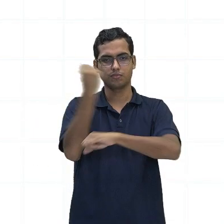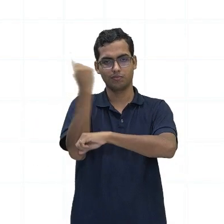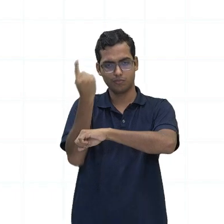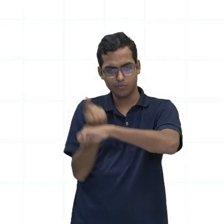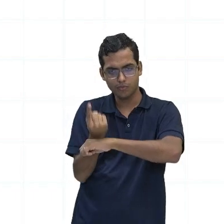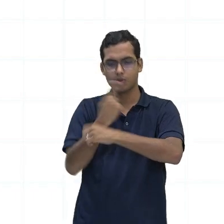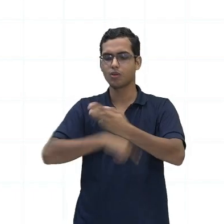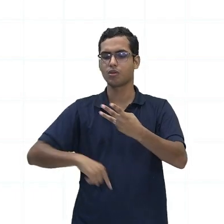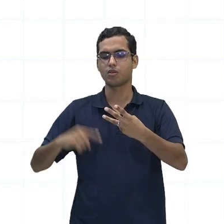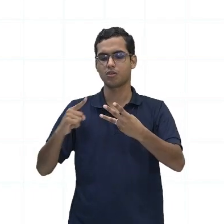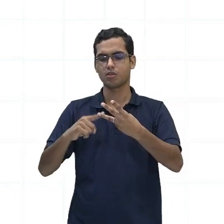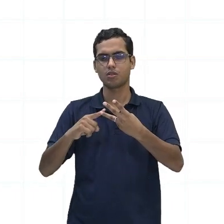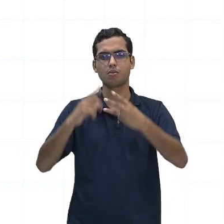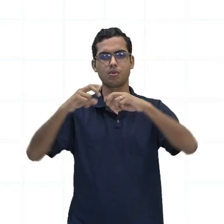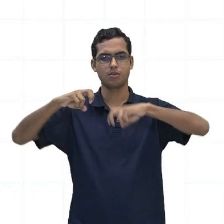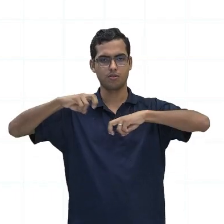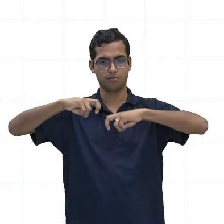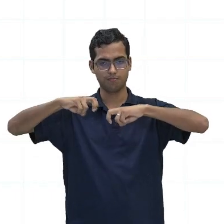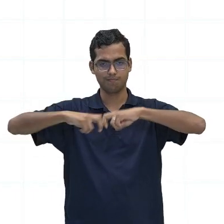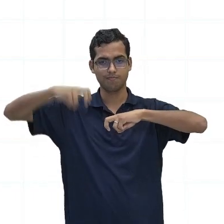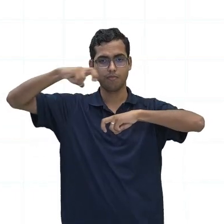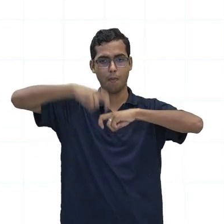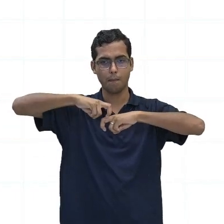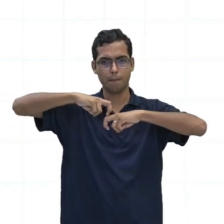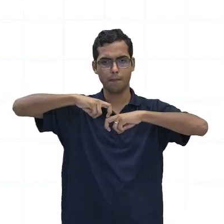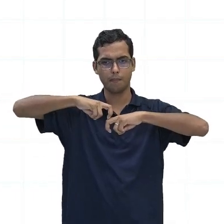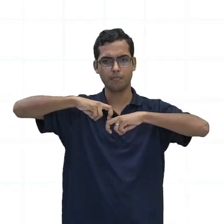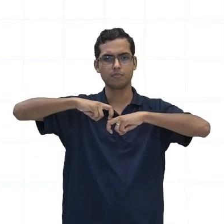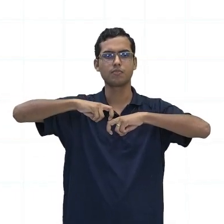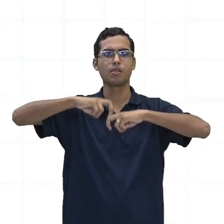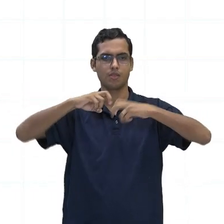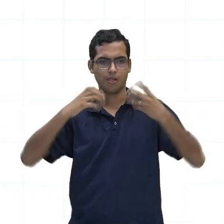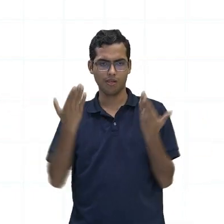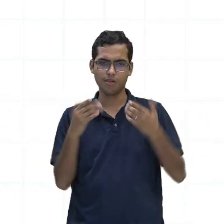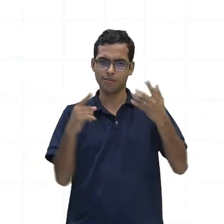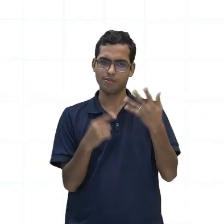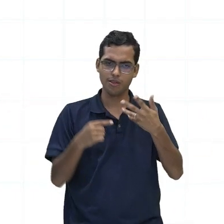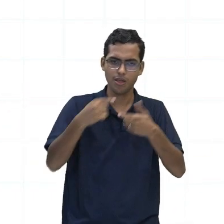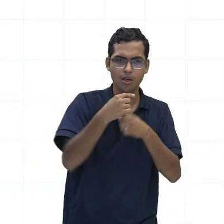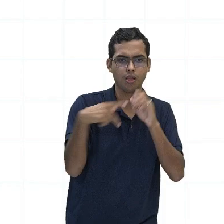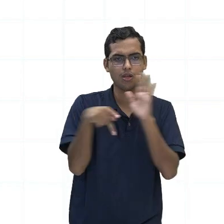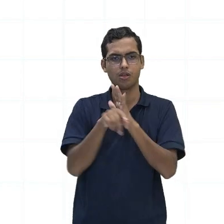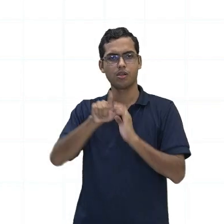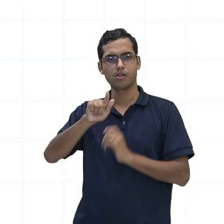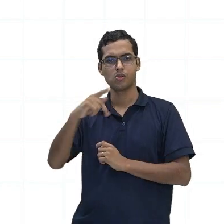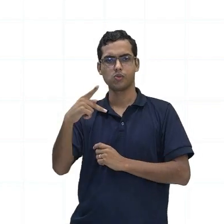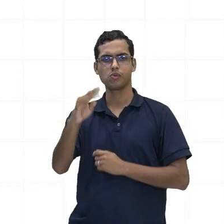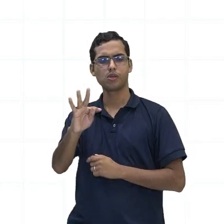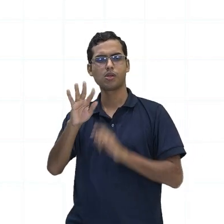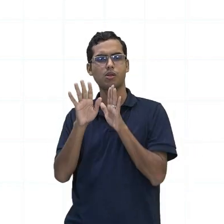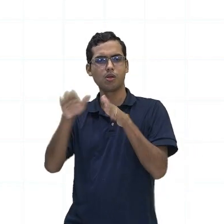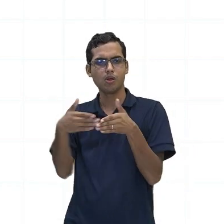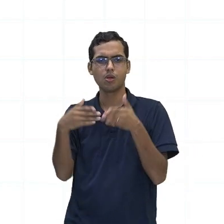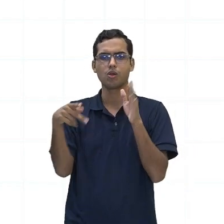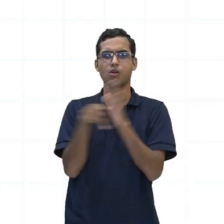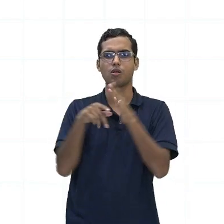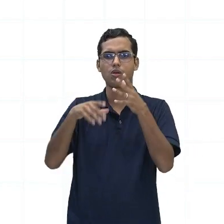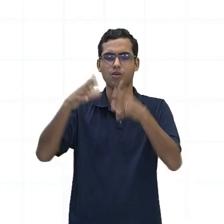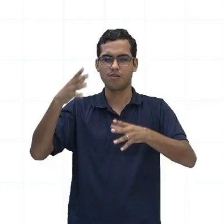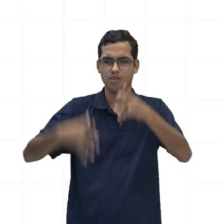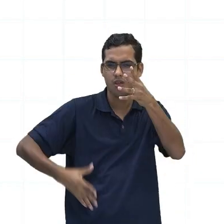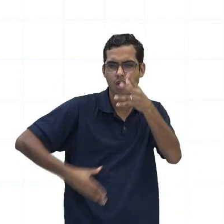gímnicos, a GPT, que é a ginástica para todos, também agrega elementos das danças, dos jogos, dos esportes e até mesmo